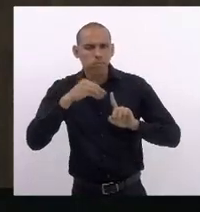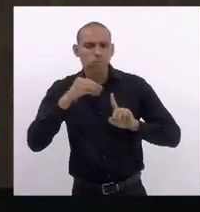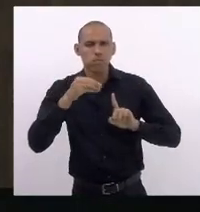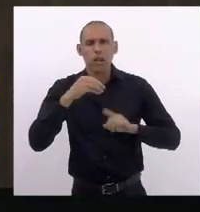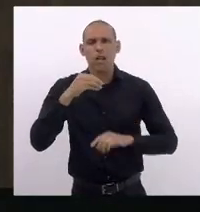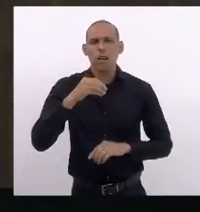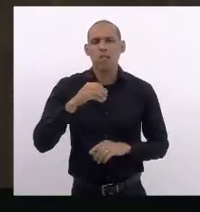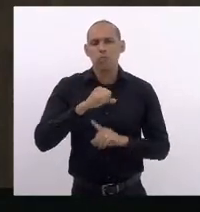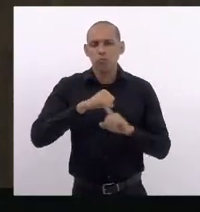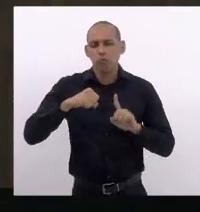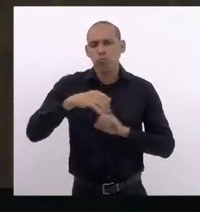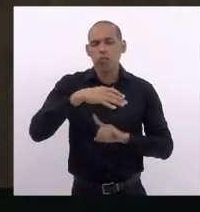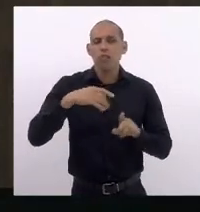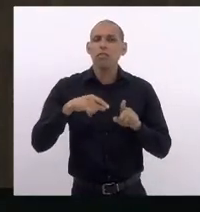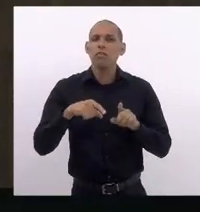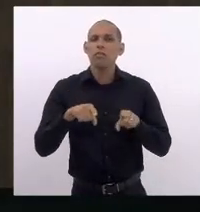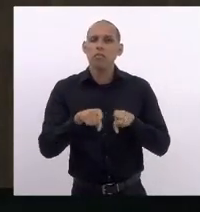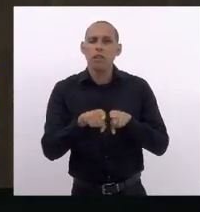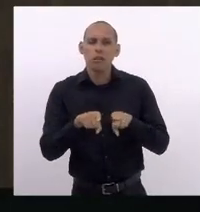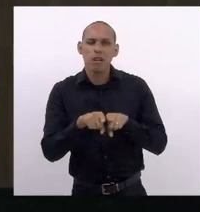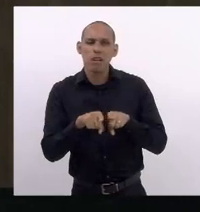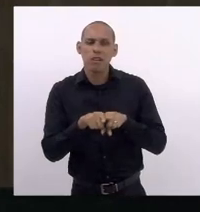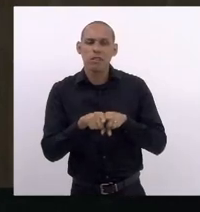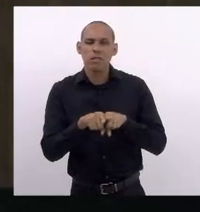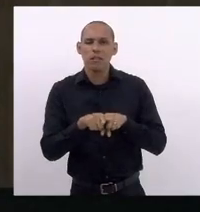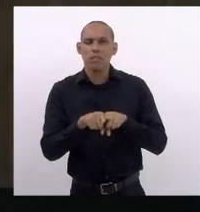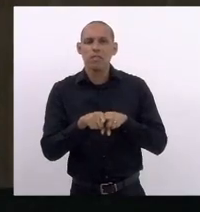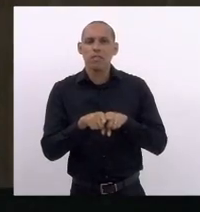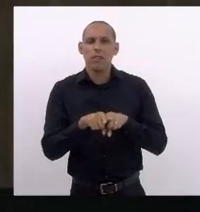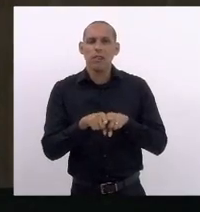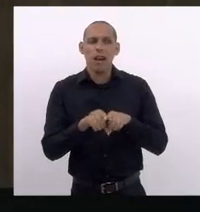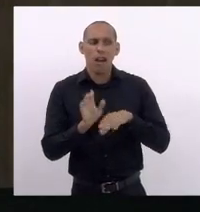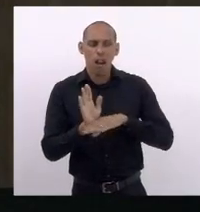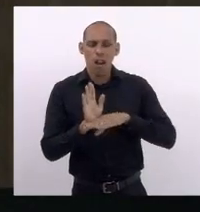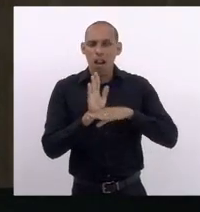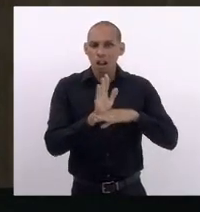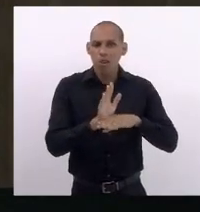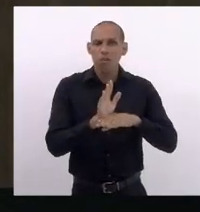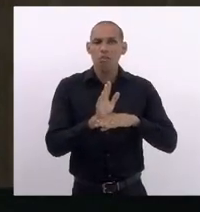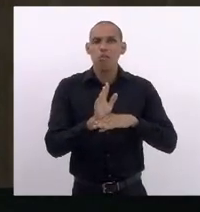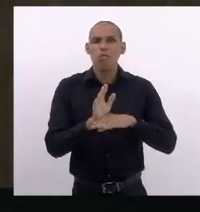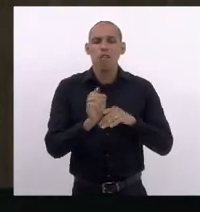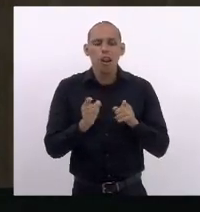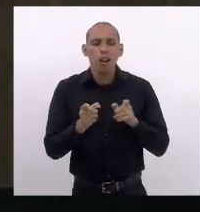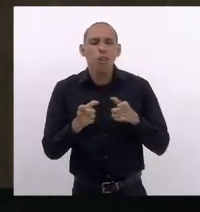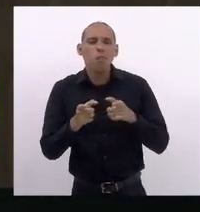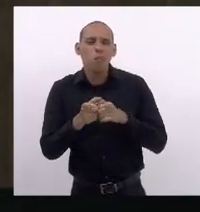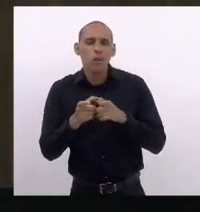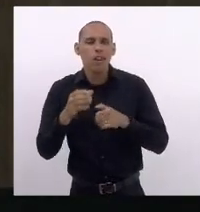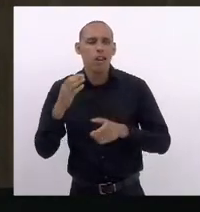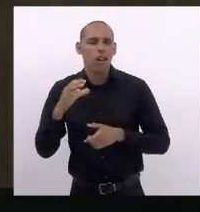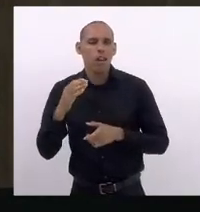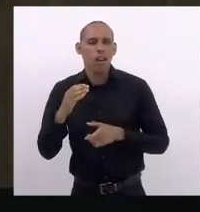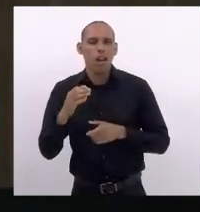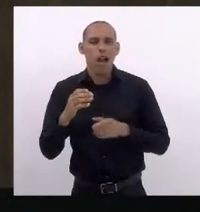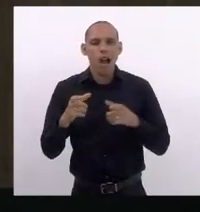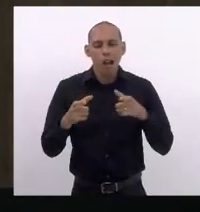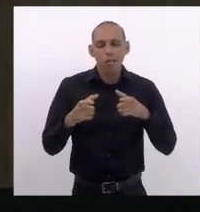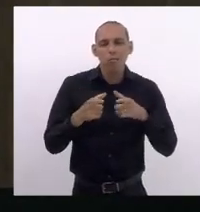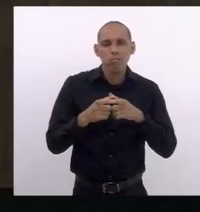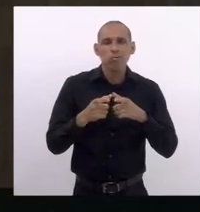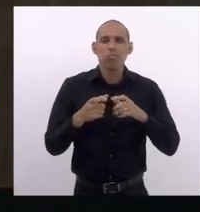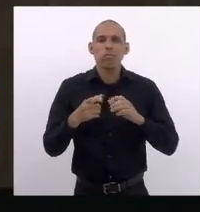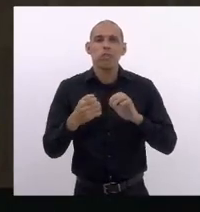e, por outro, ajuda a fortalecer o microcrédito a micro e pequenos